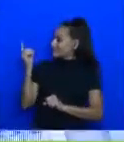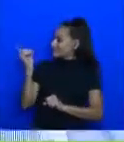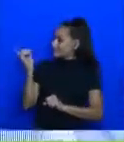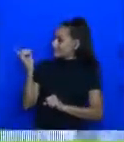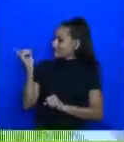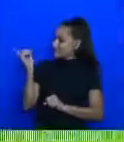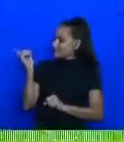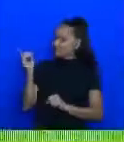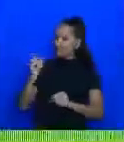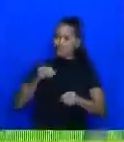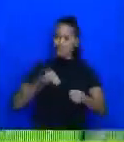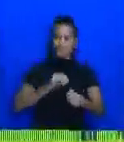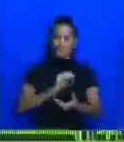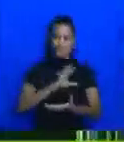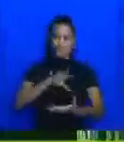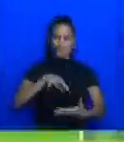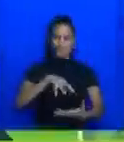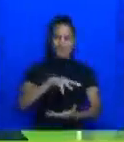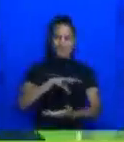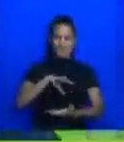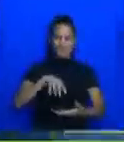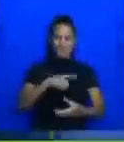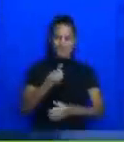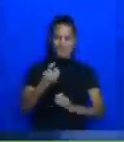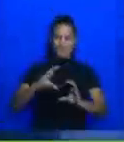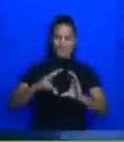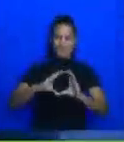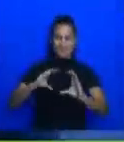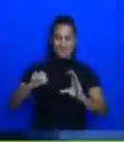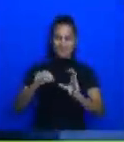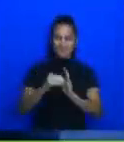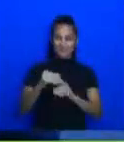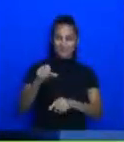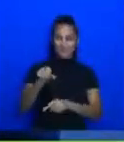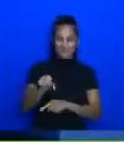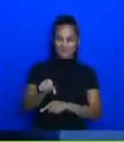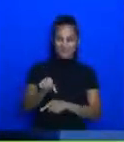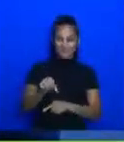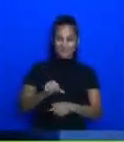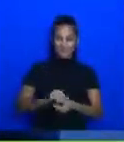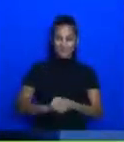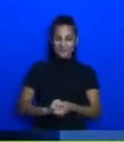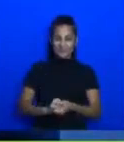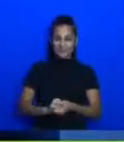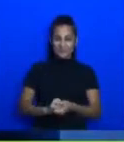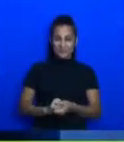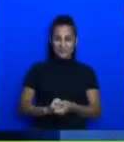valendo. Globo recarregado, embaralhando 10 bolas numeradas de 0 a 9.